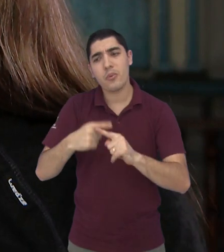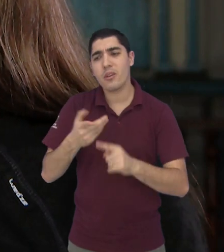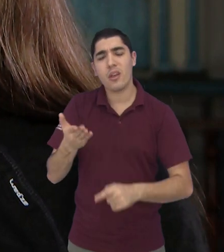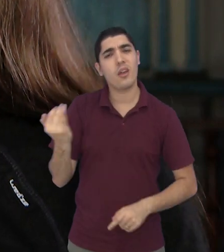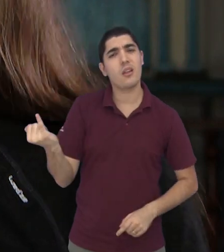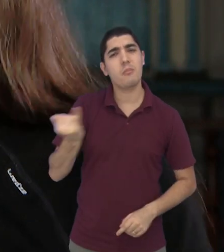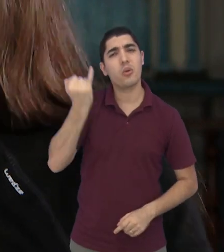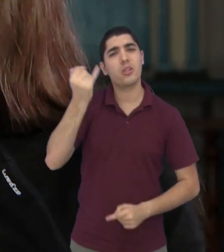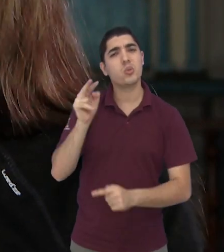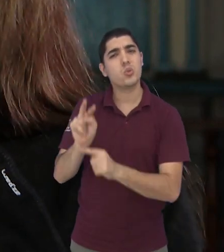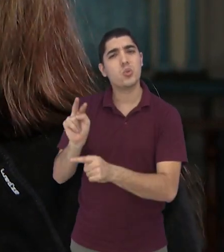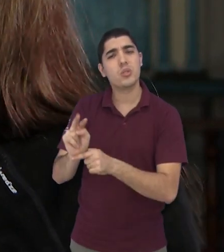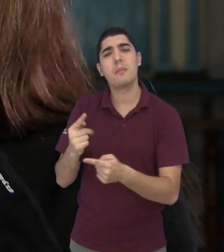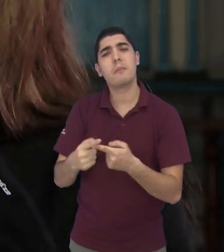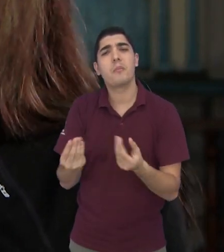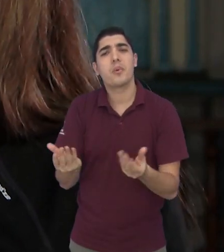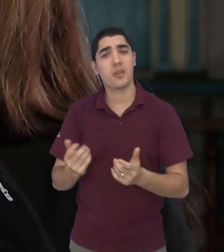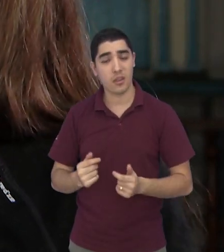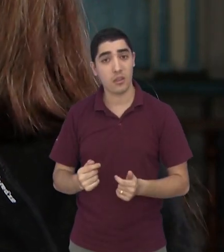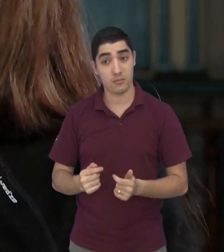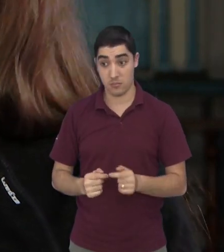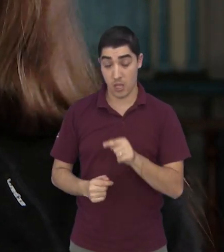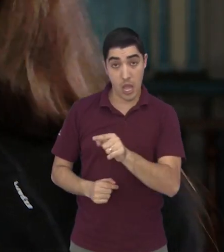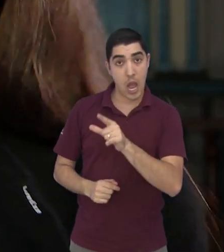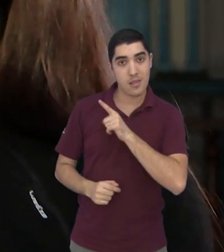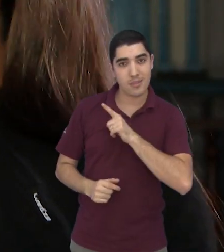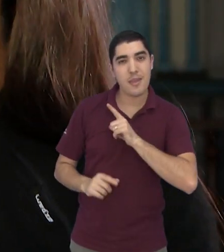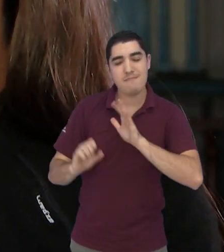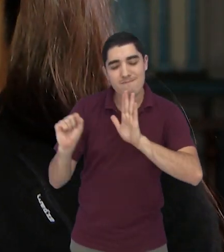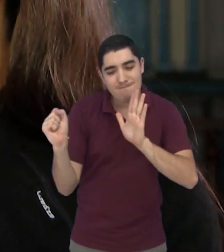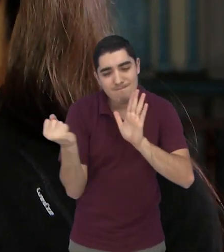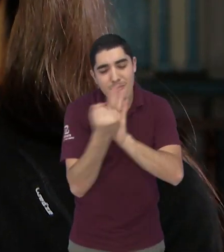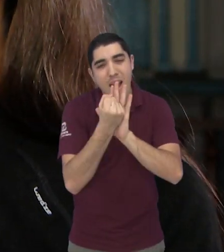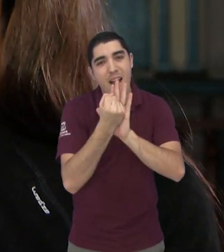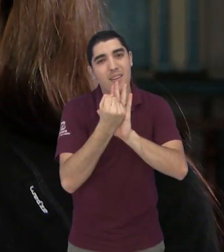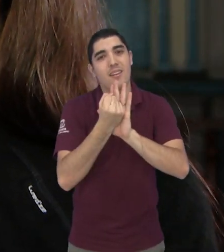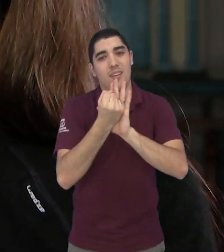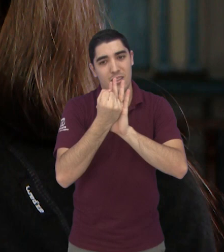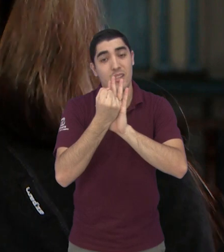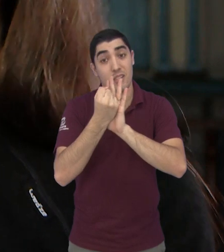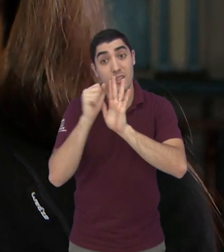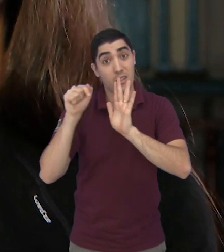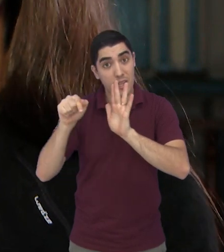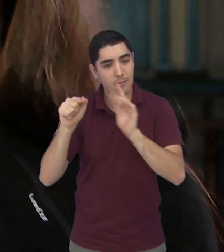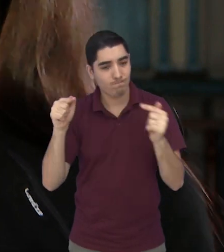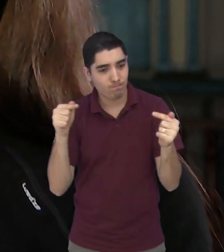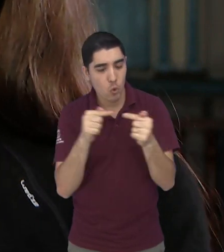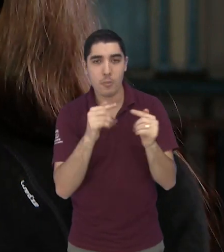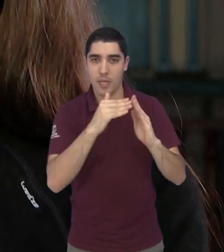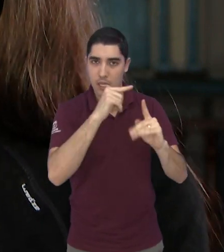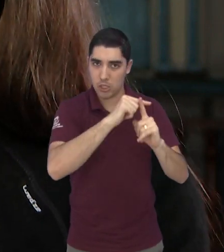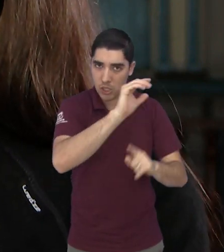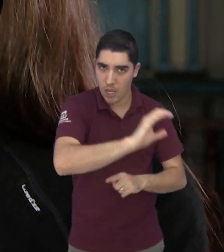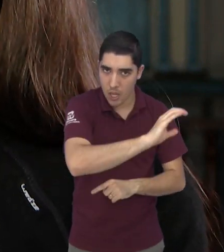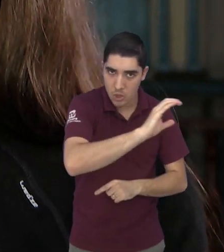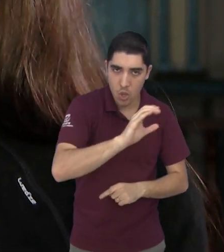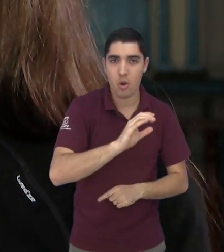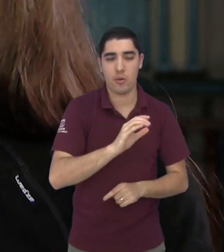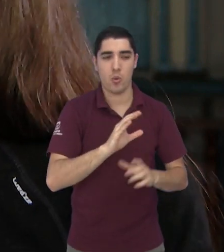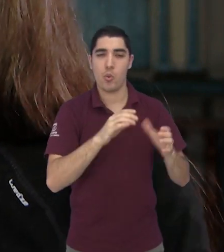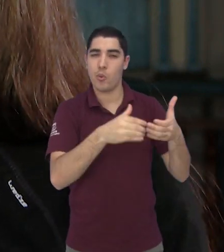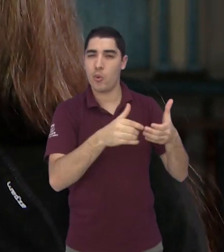ser preservada? Porque além dela ter diversas simbologias, inclusive ligada ao catolicismo, ao homem